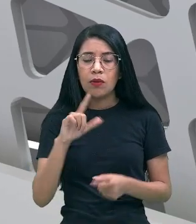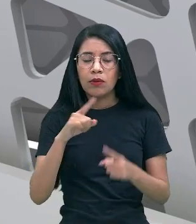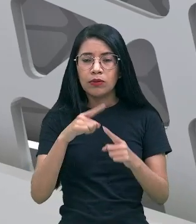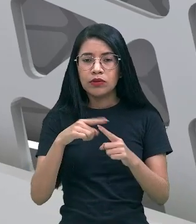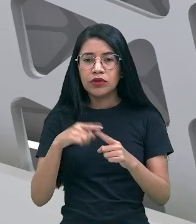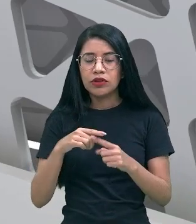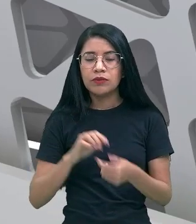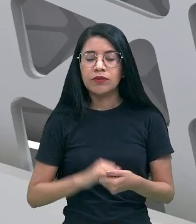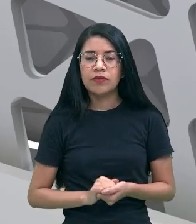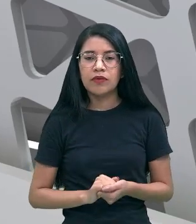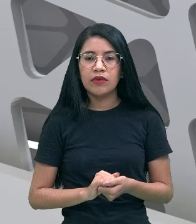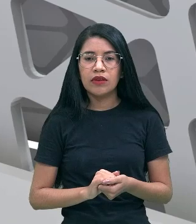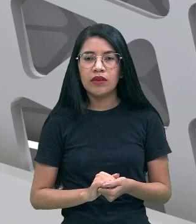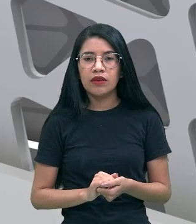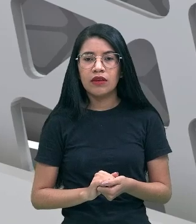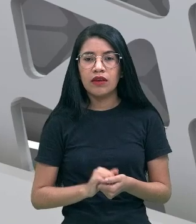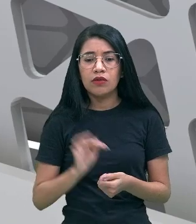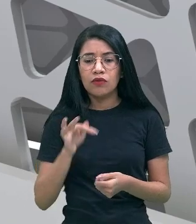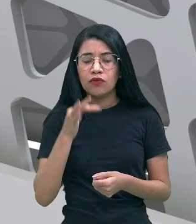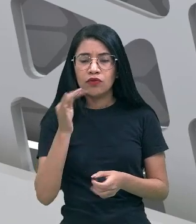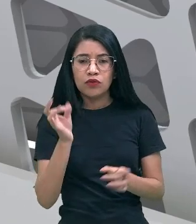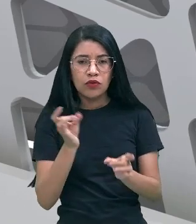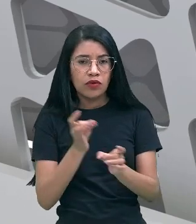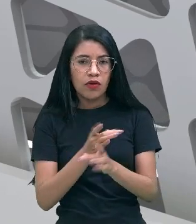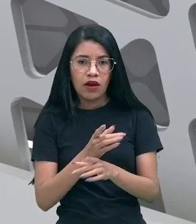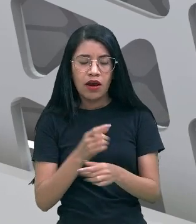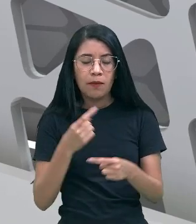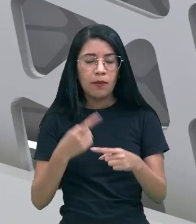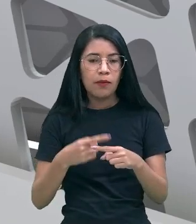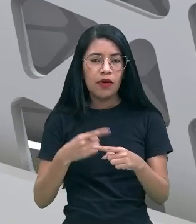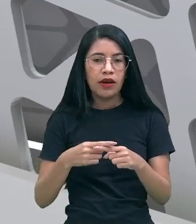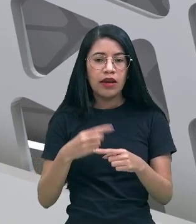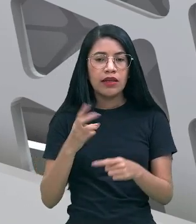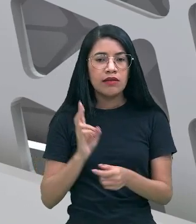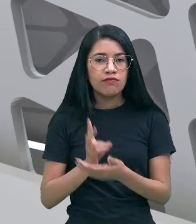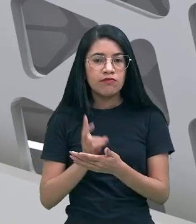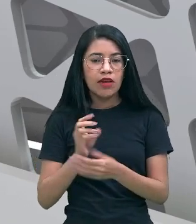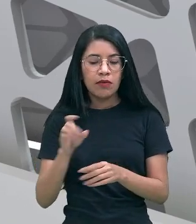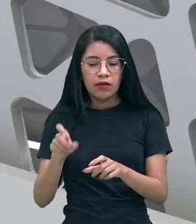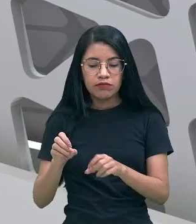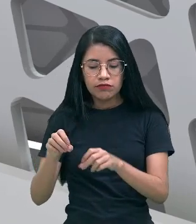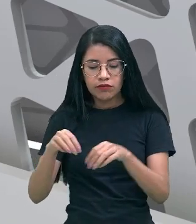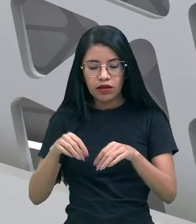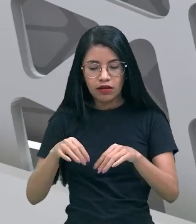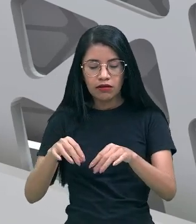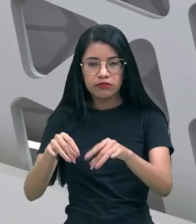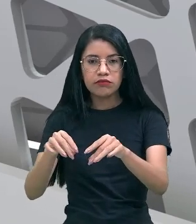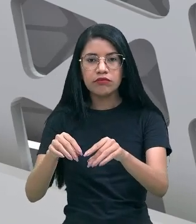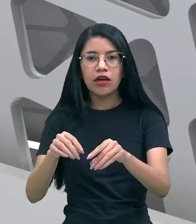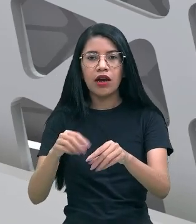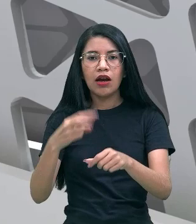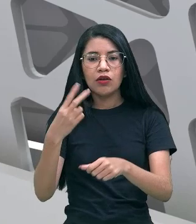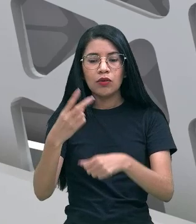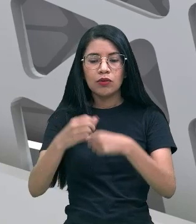não vai acabar, porque a gente está sempre plantando, de 2 em 2 anos tem aí uma produção,